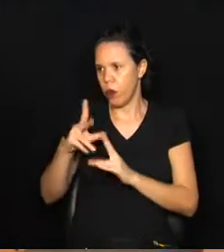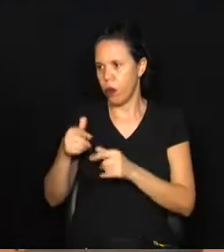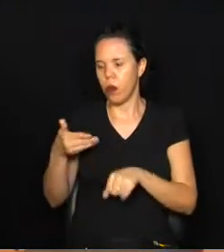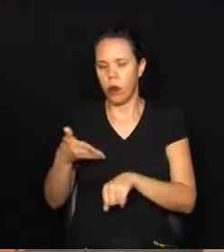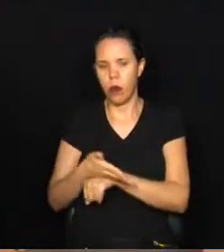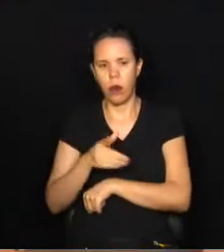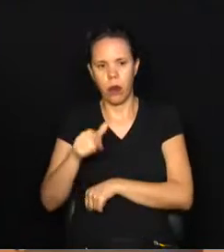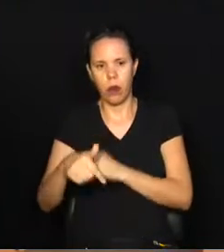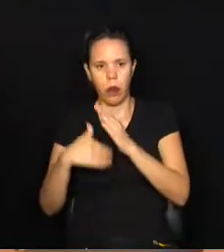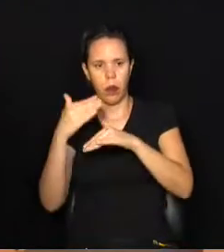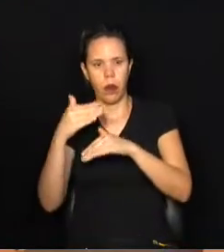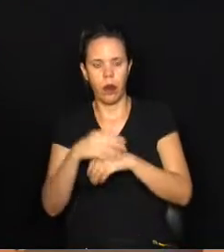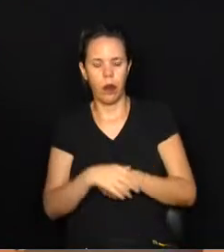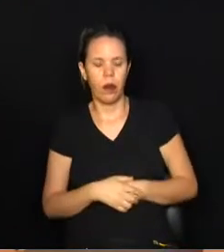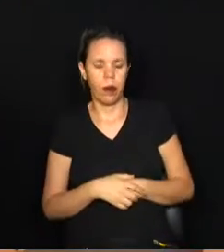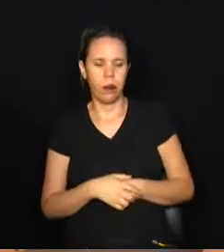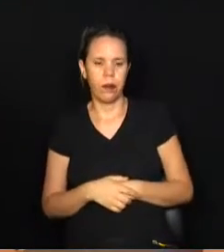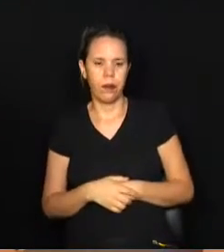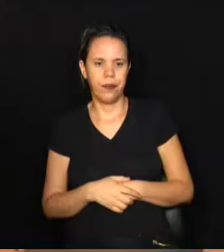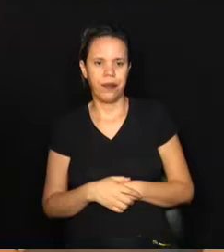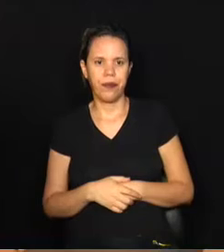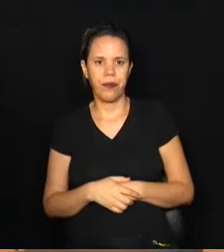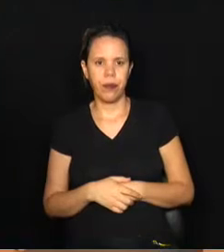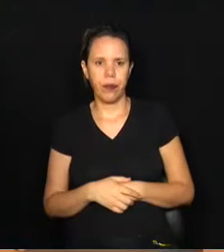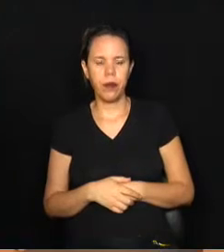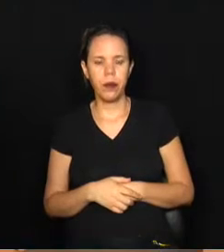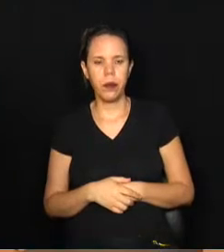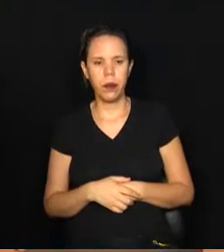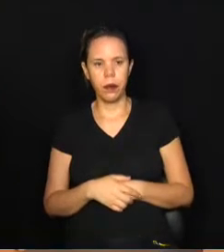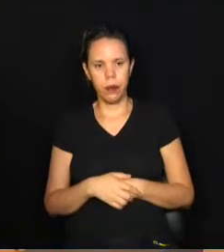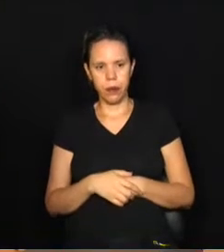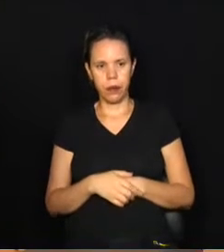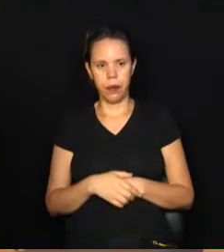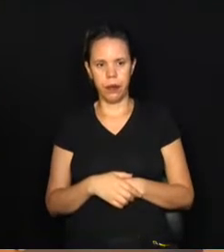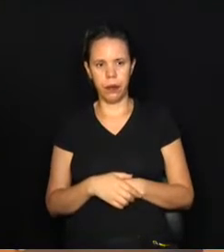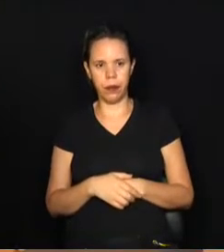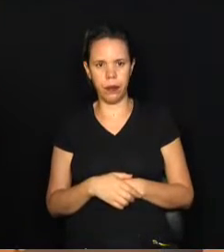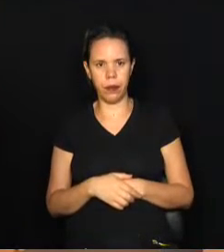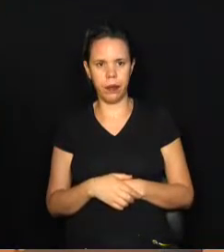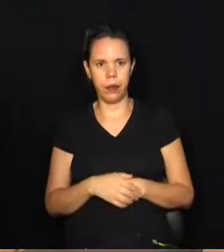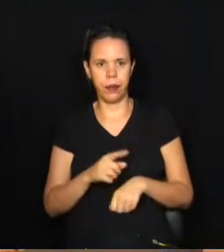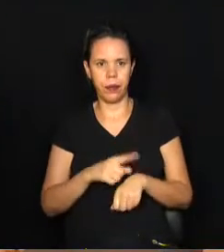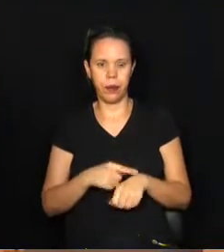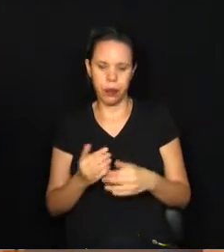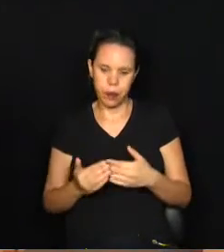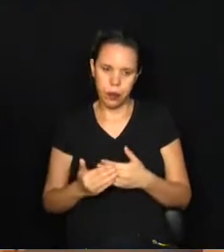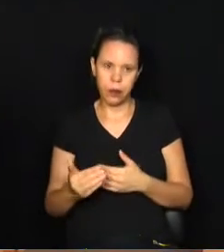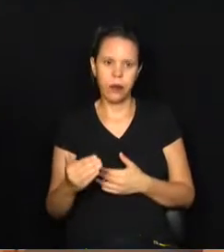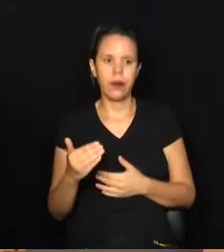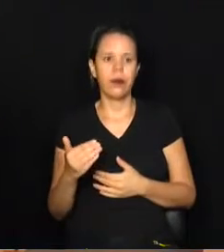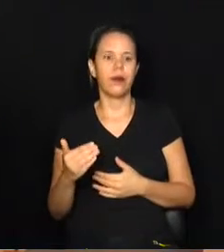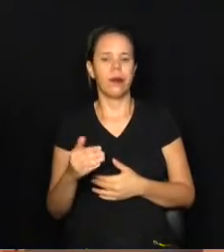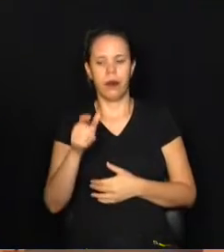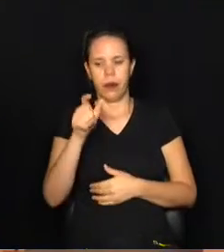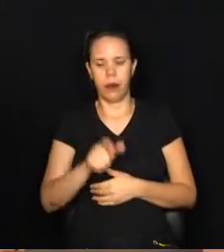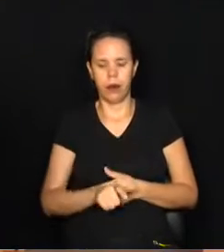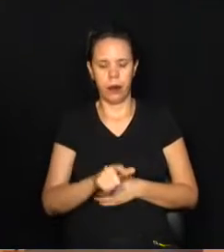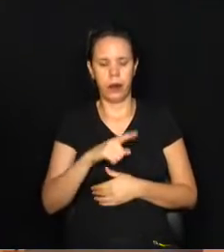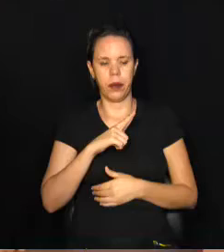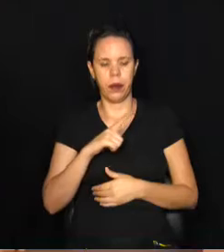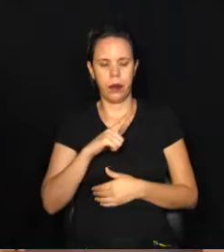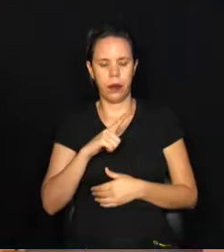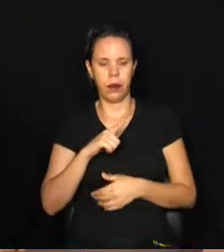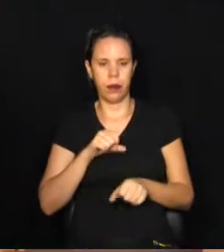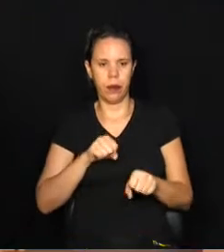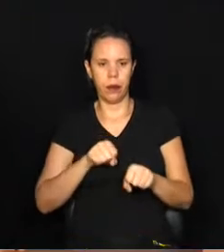uma construção, tudo parte de uma determinação, né? A partir do momento que uma pessoa se